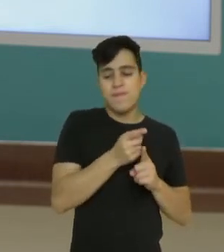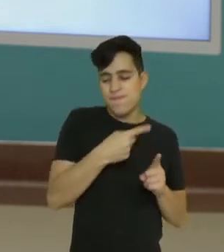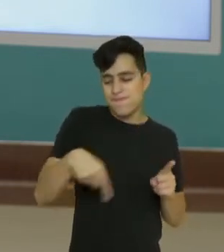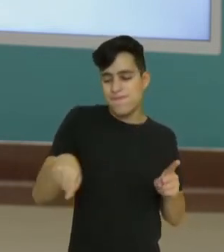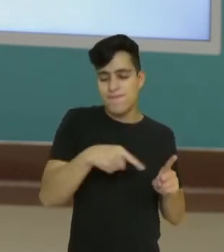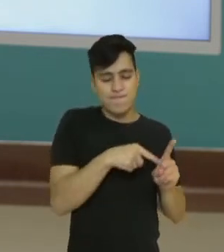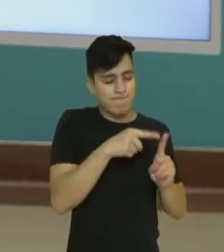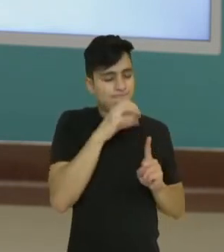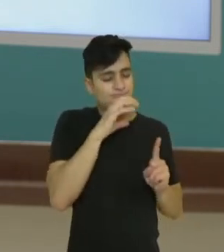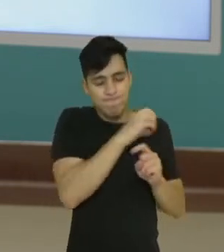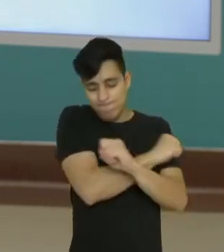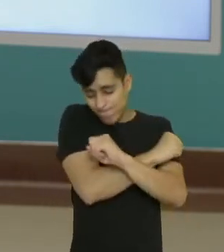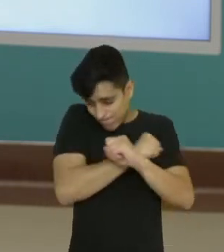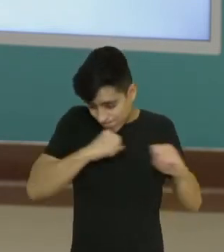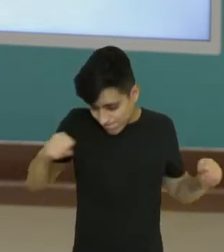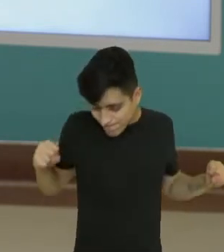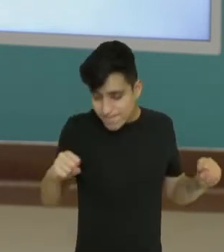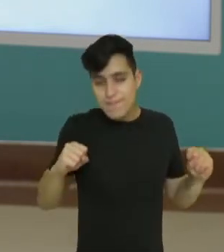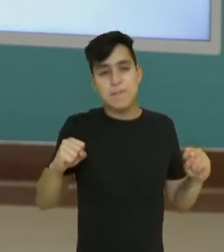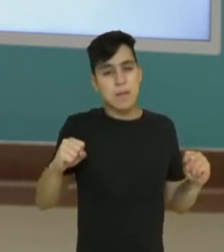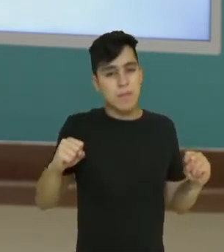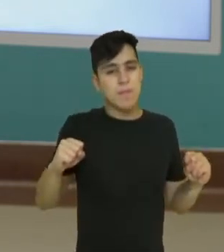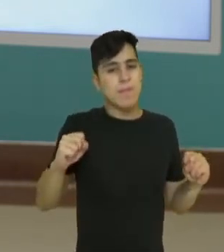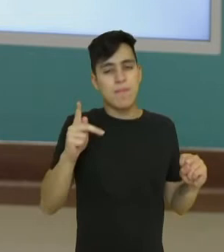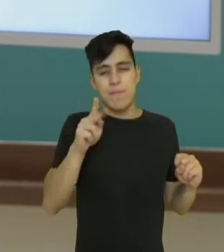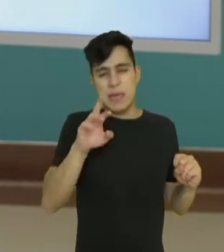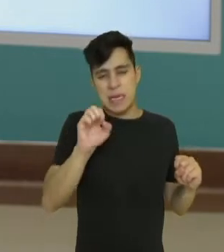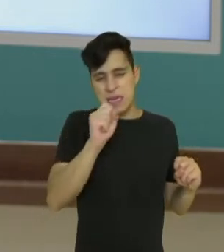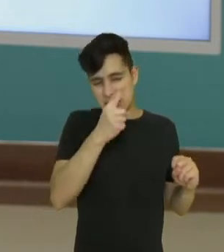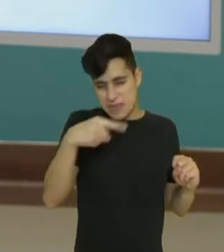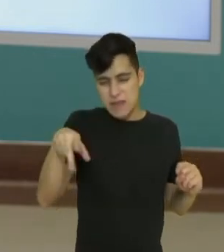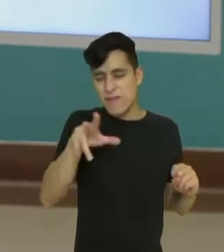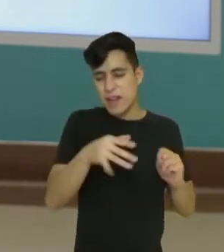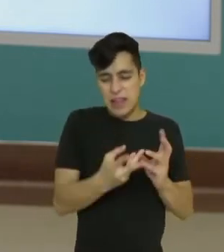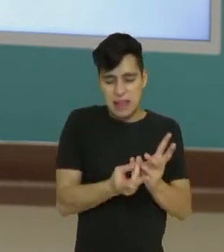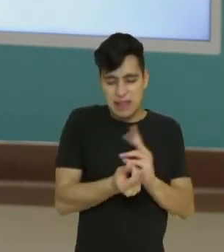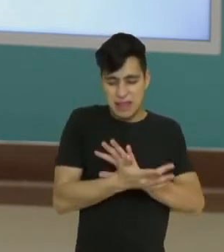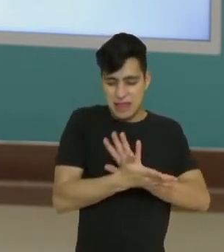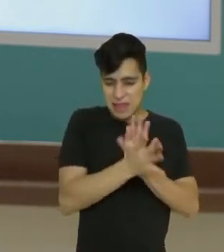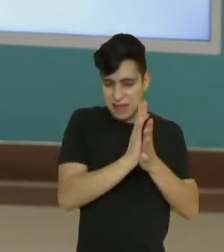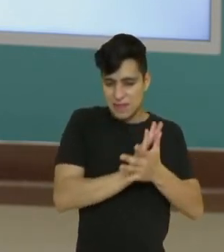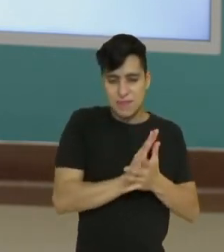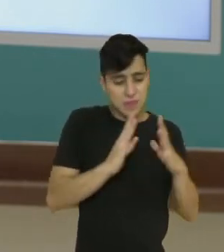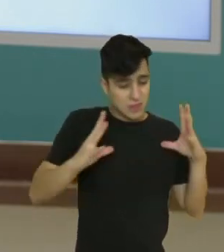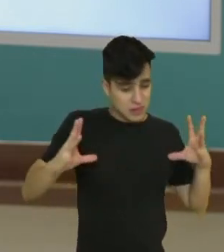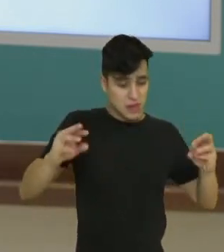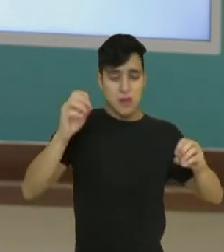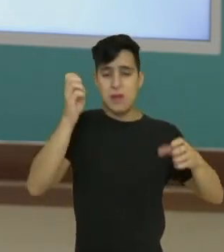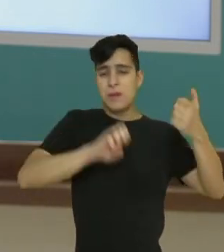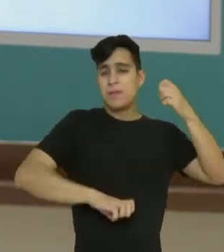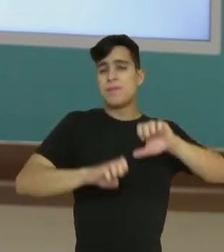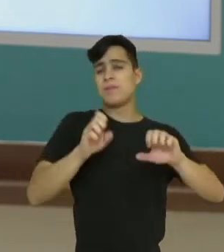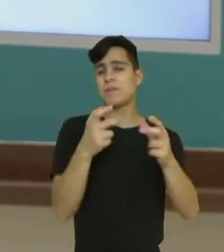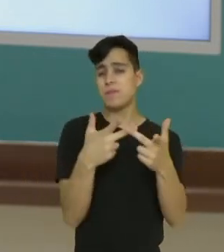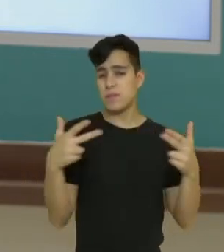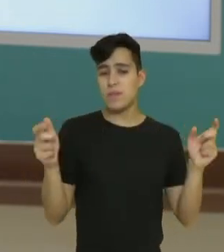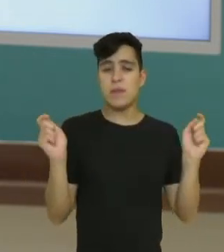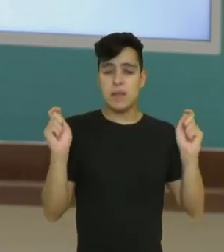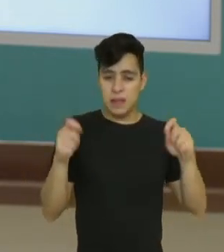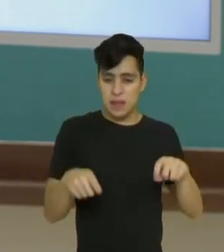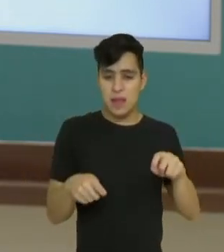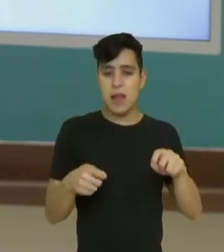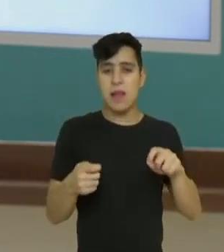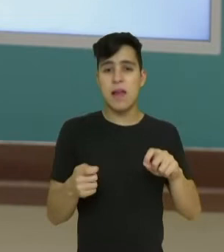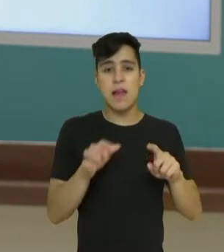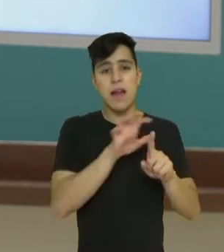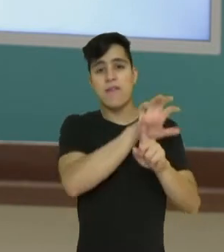a pressão são extremamente elevadas e esse calor vai derreter, destruir os equipamentos e também afetar a